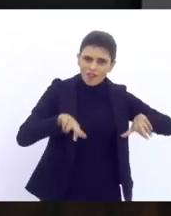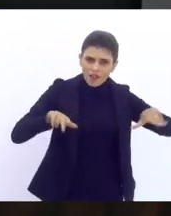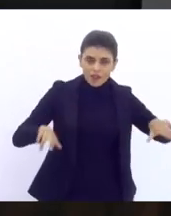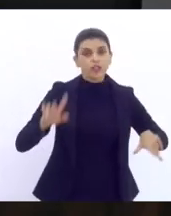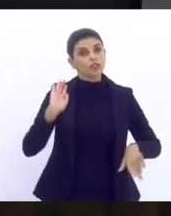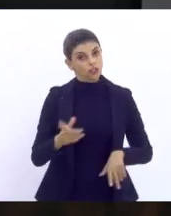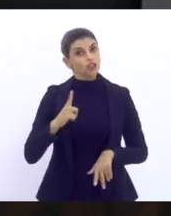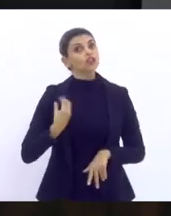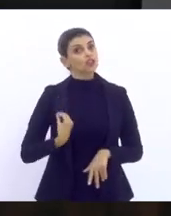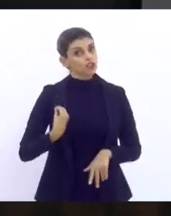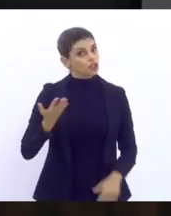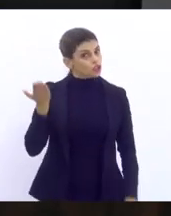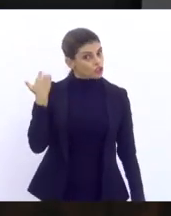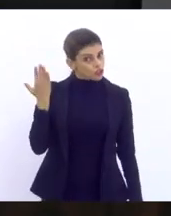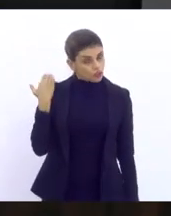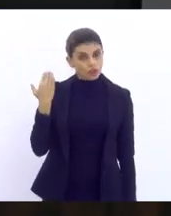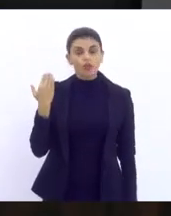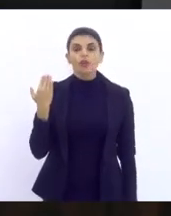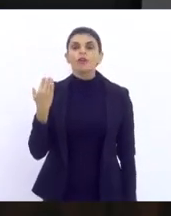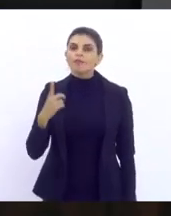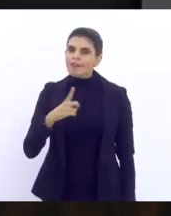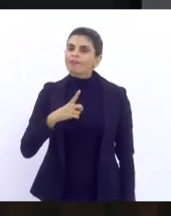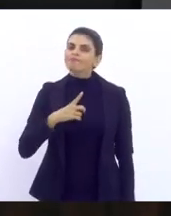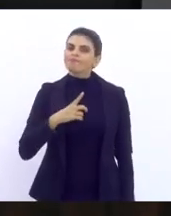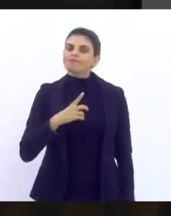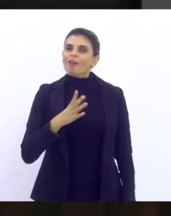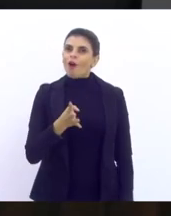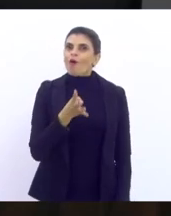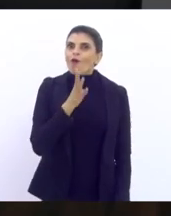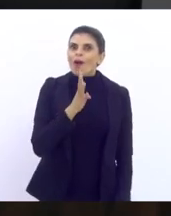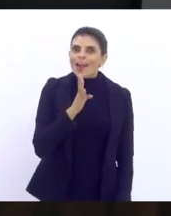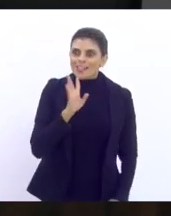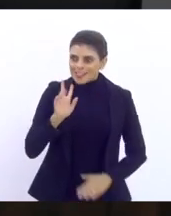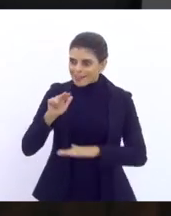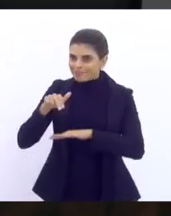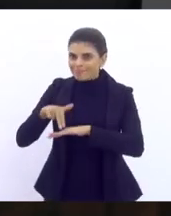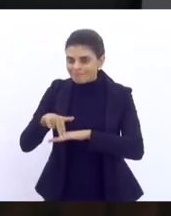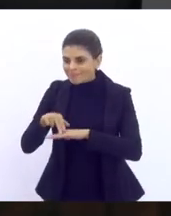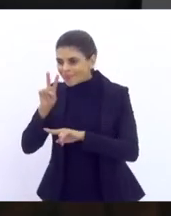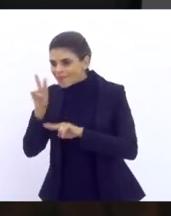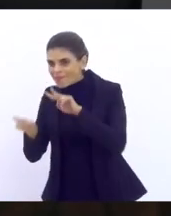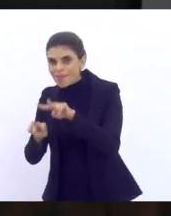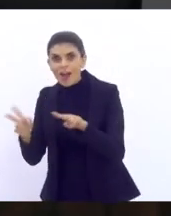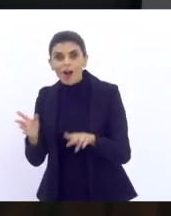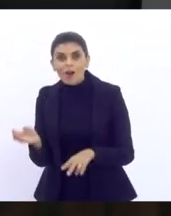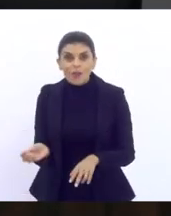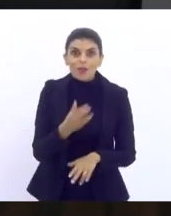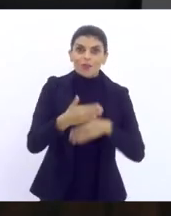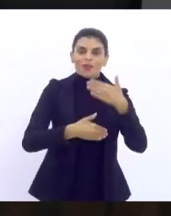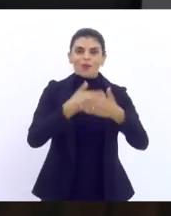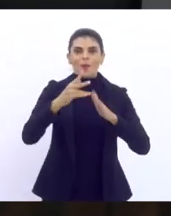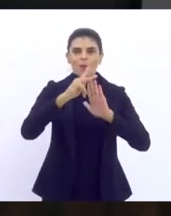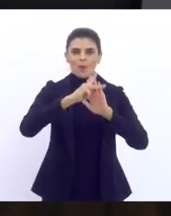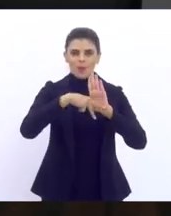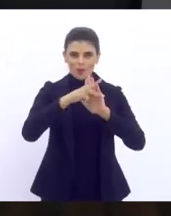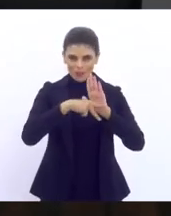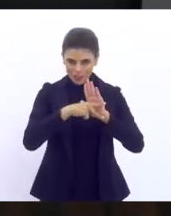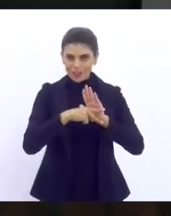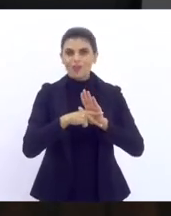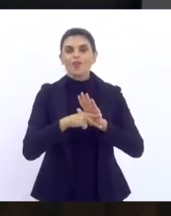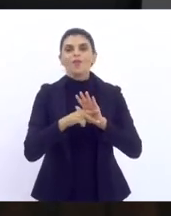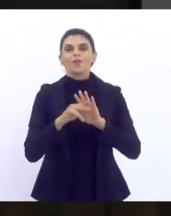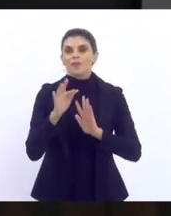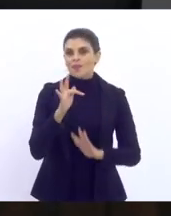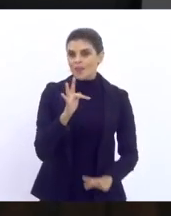tivemos a honra de conhecer o projeto Faixa Preta de Jesus na Baixada Fluminense,